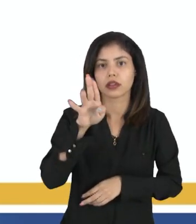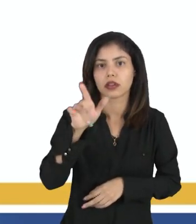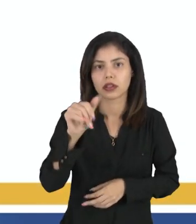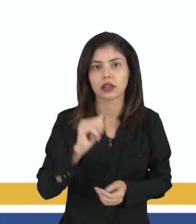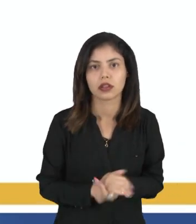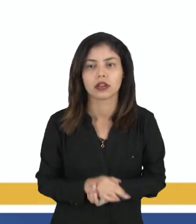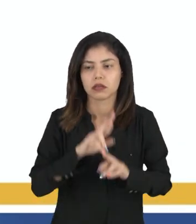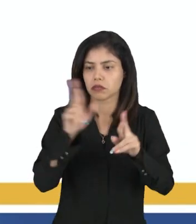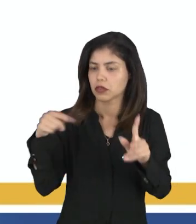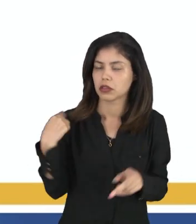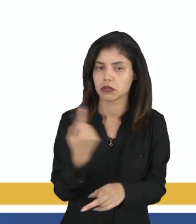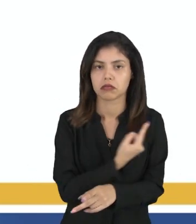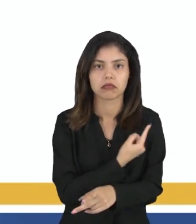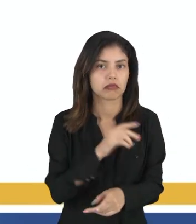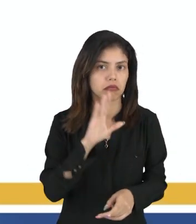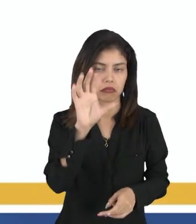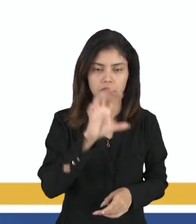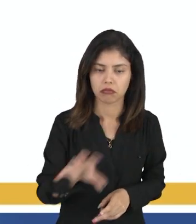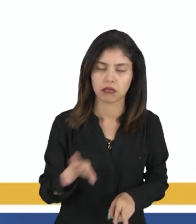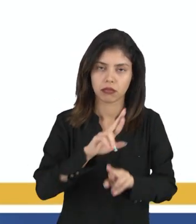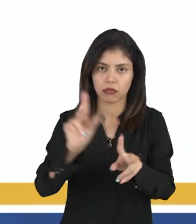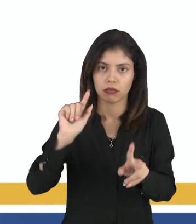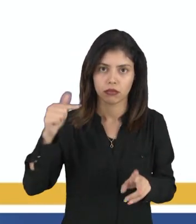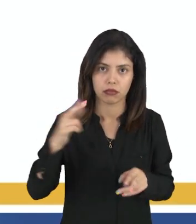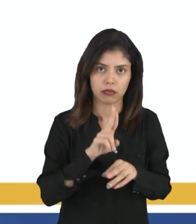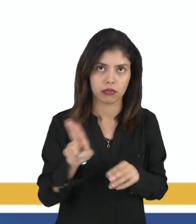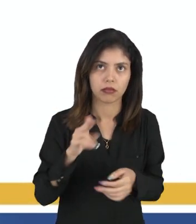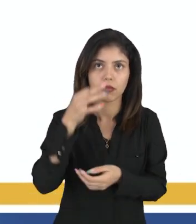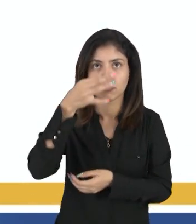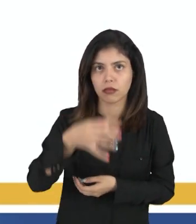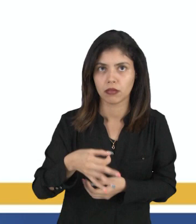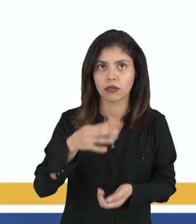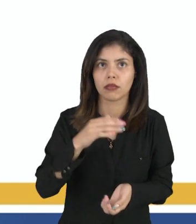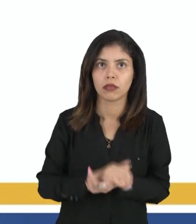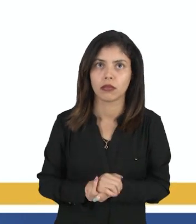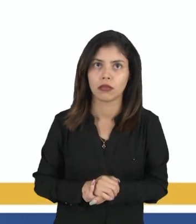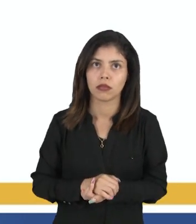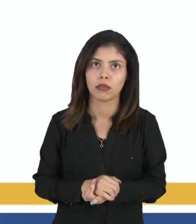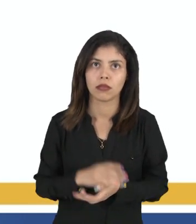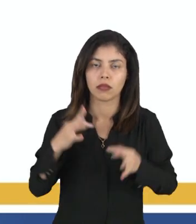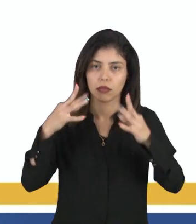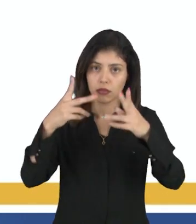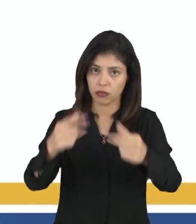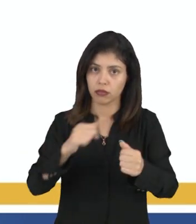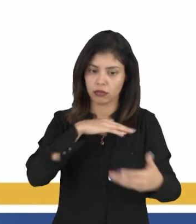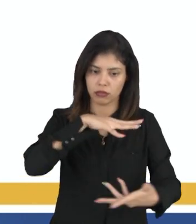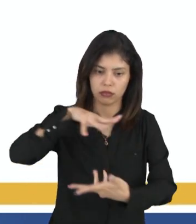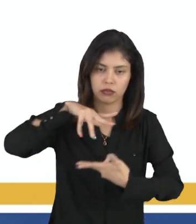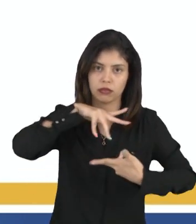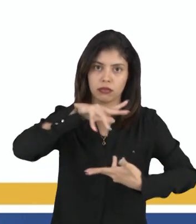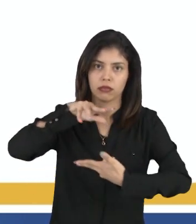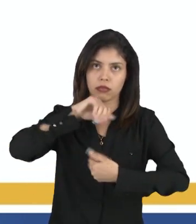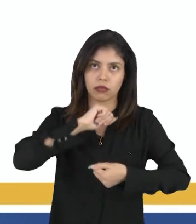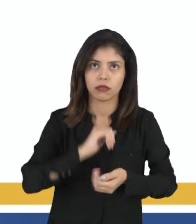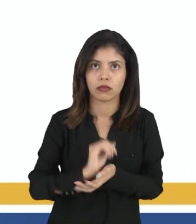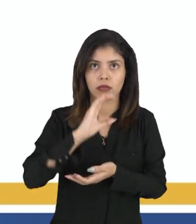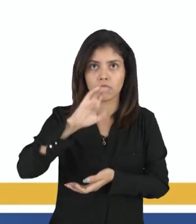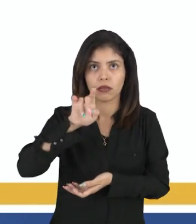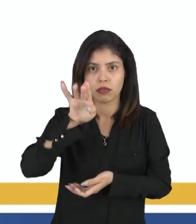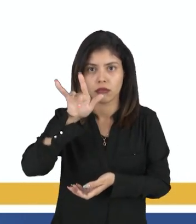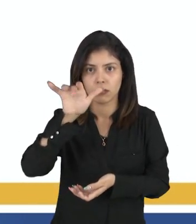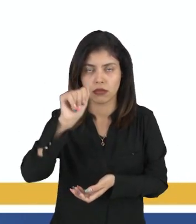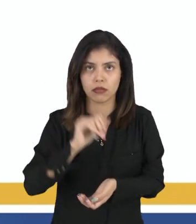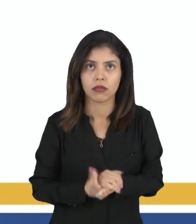região diferente da sua e cebola ter outro nome, mas o nome científico ele é o mesmo em todo o planeta Terra, tá? Qual é o